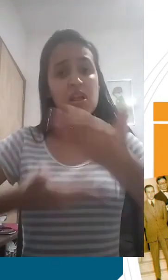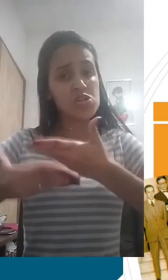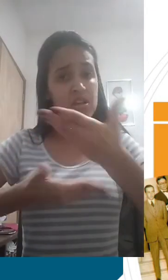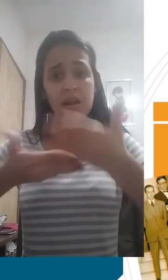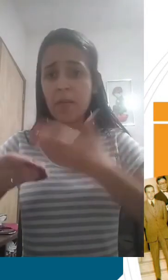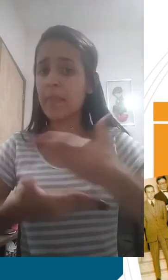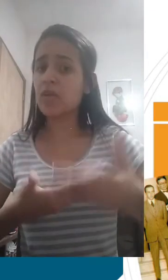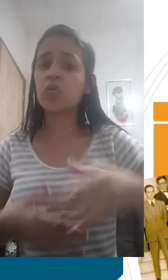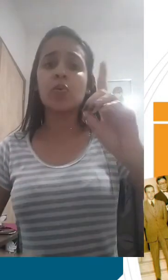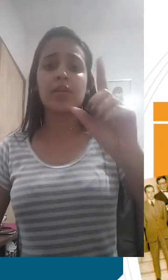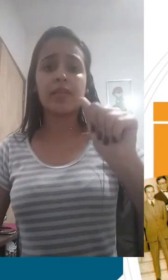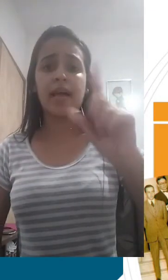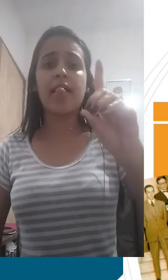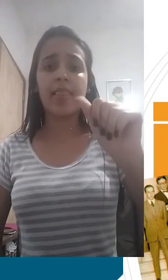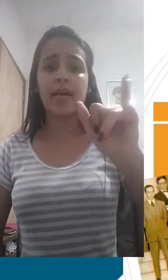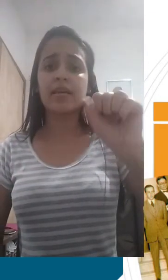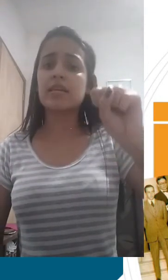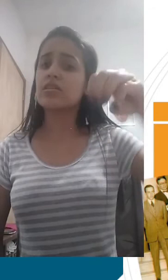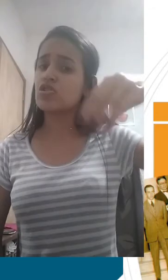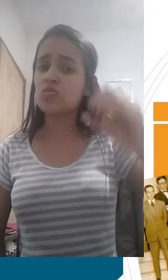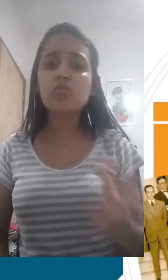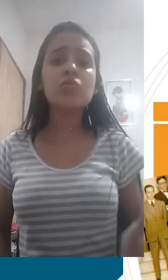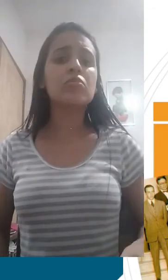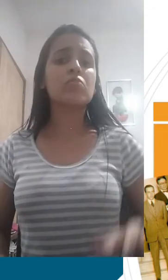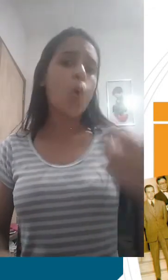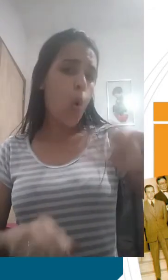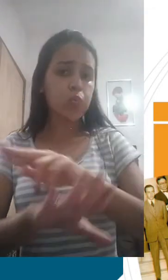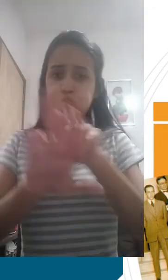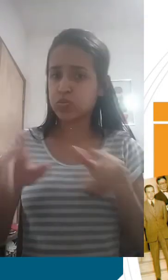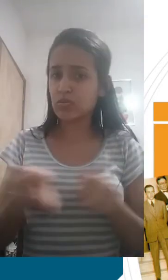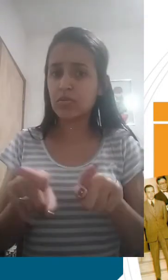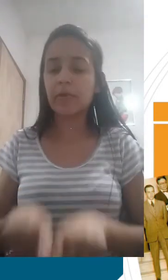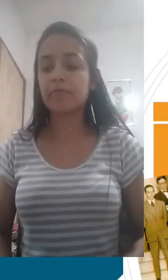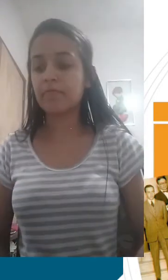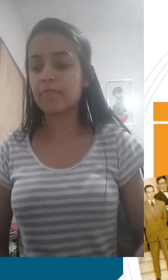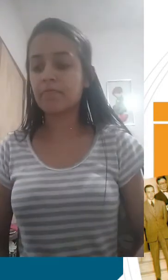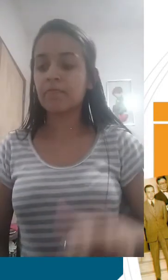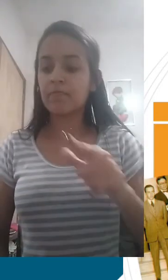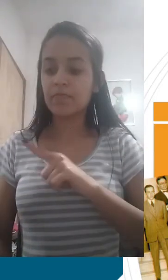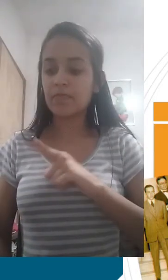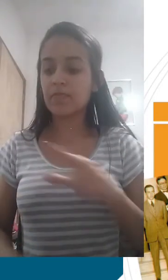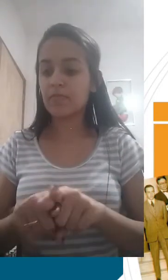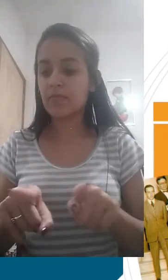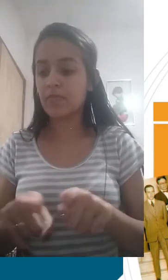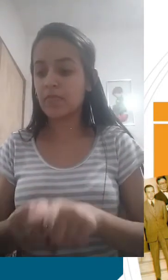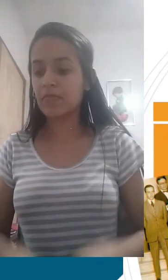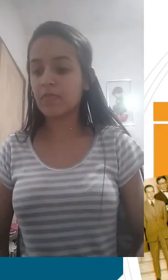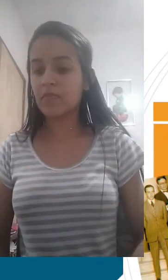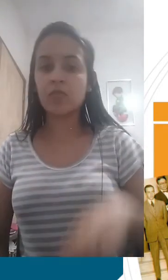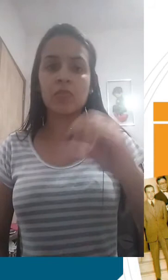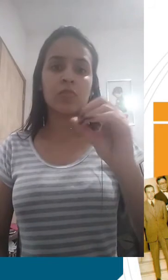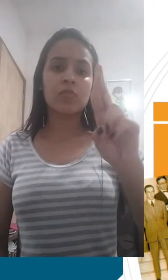dadaísmo, surrealismo. Os movimentos: antropofagia, orgia